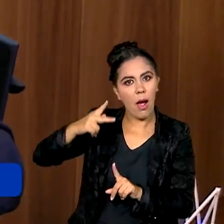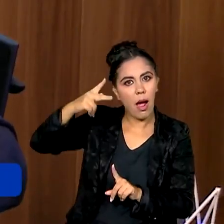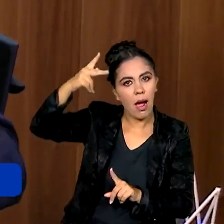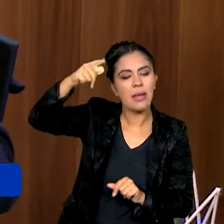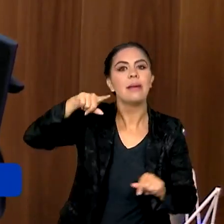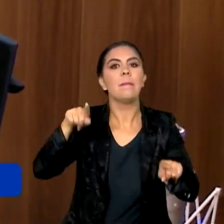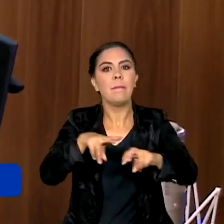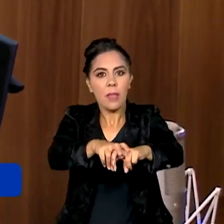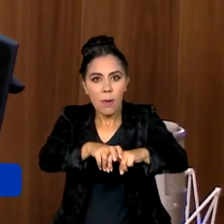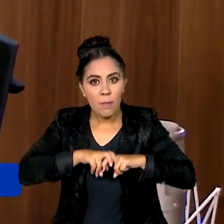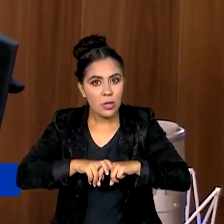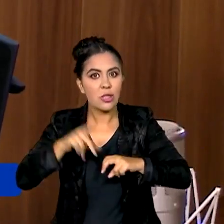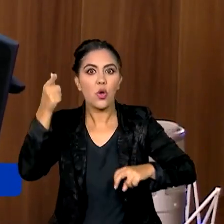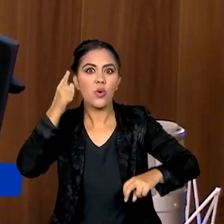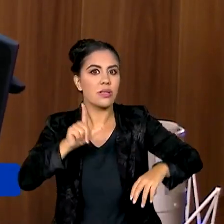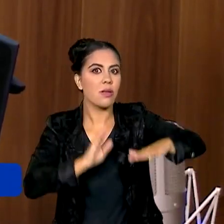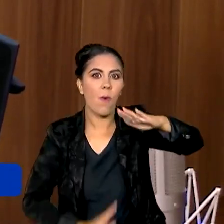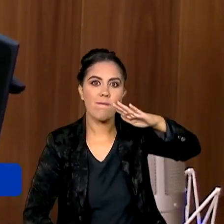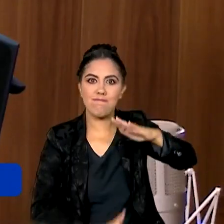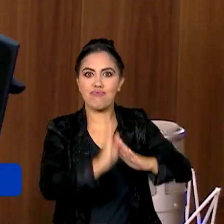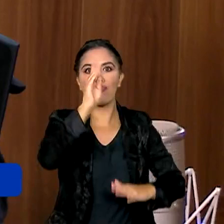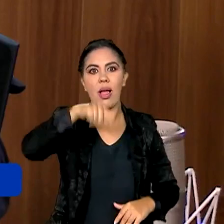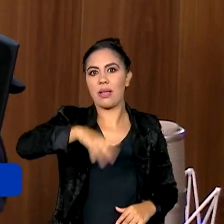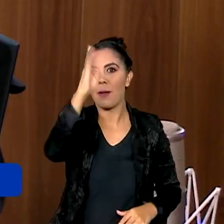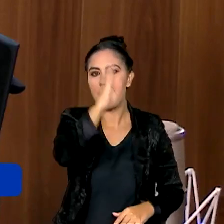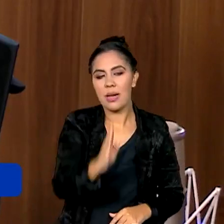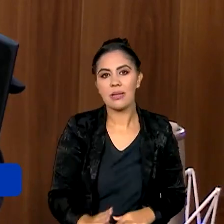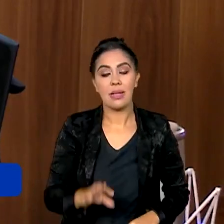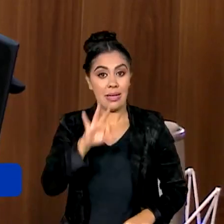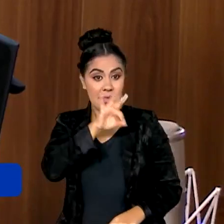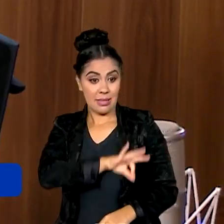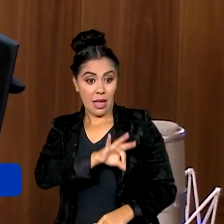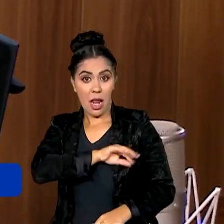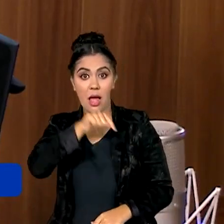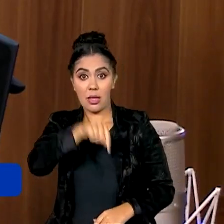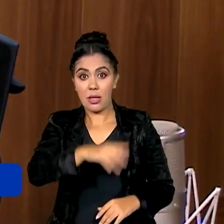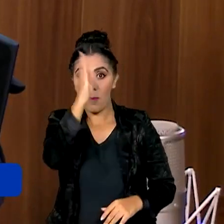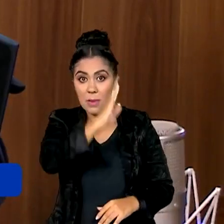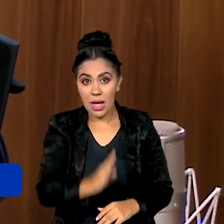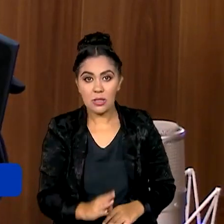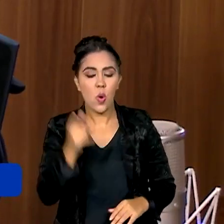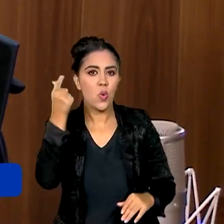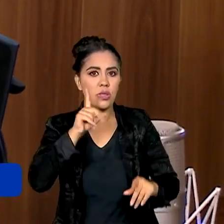salarial bateu recorde no Brasil. A massa salarial cresceu,